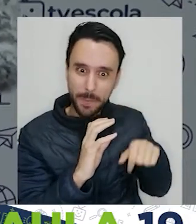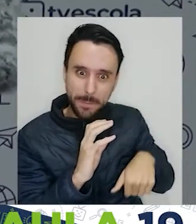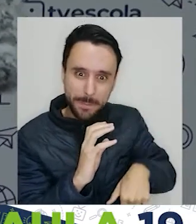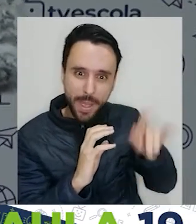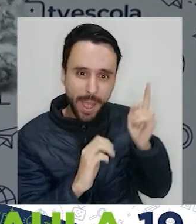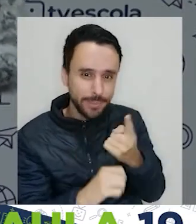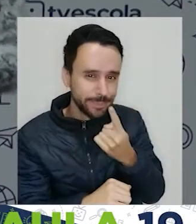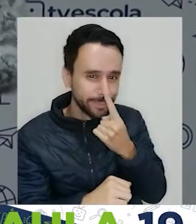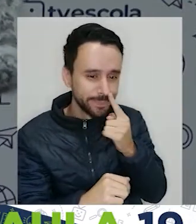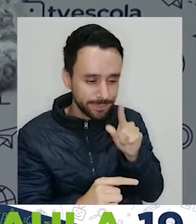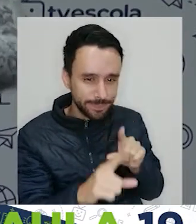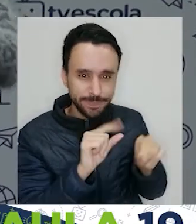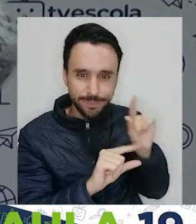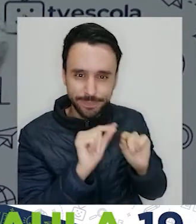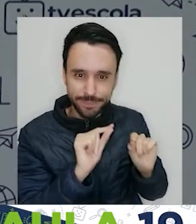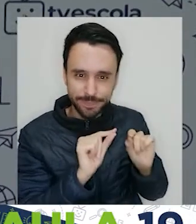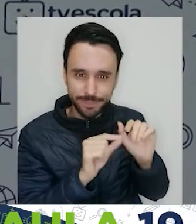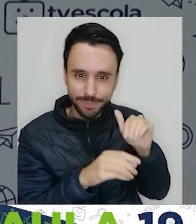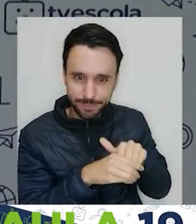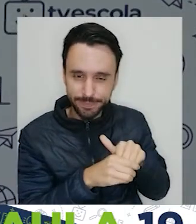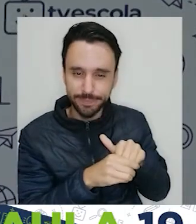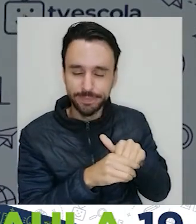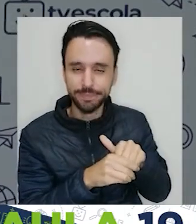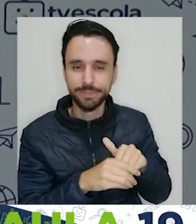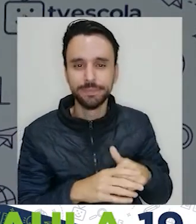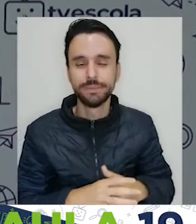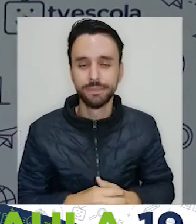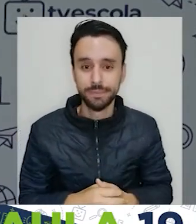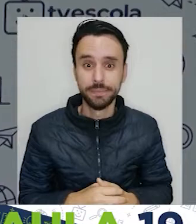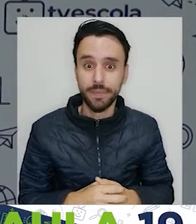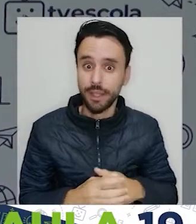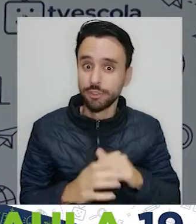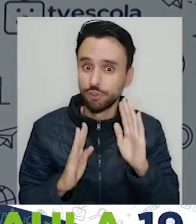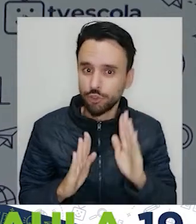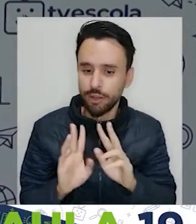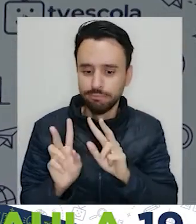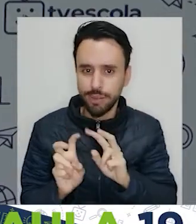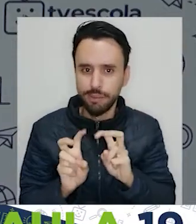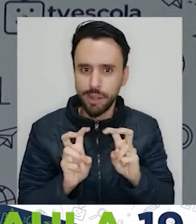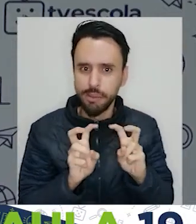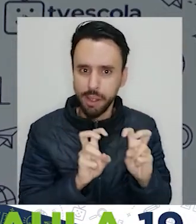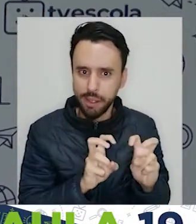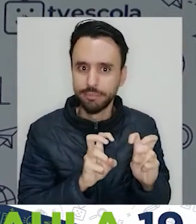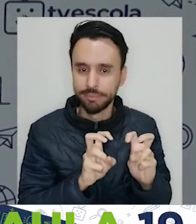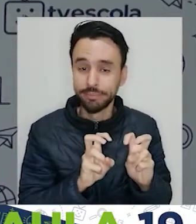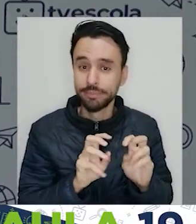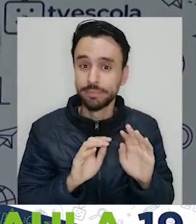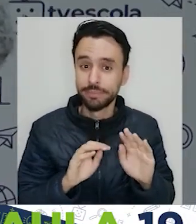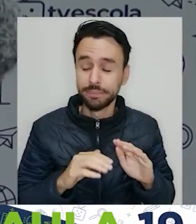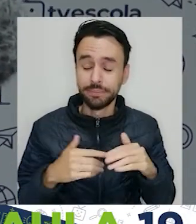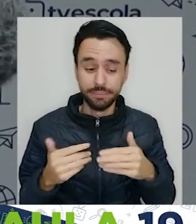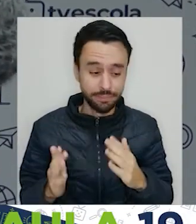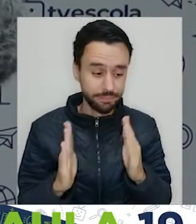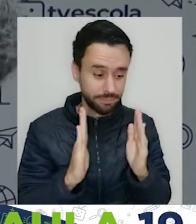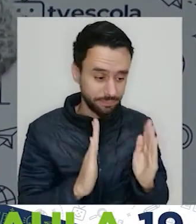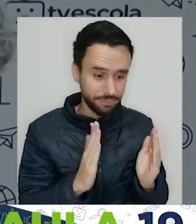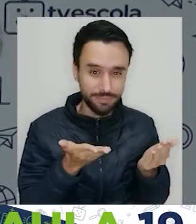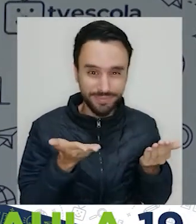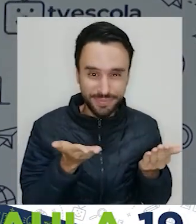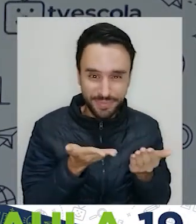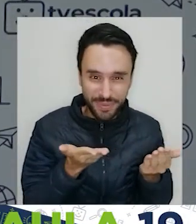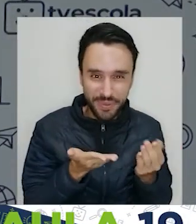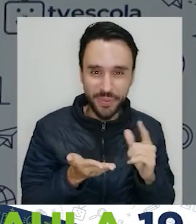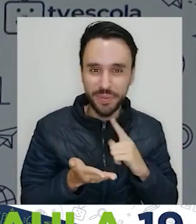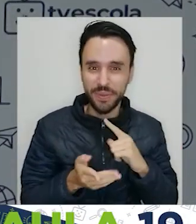brinquedo mais votado. E conversamos muito na nossa aula sobre isso. Mas para a aula de hoje, a professora Márcia vai